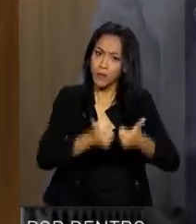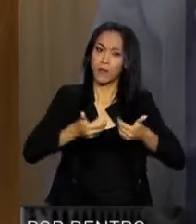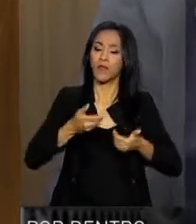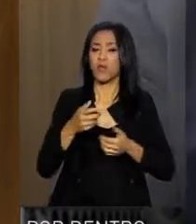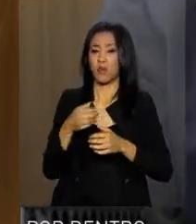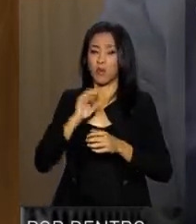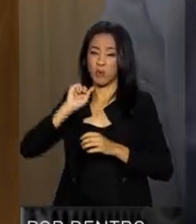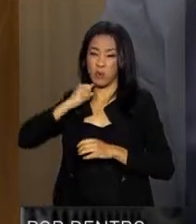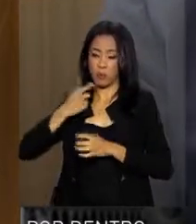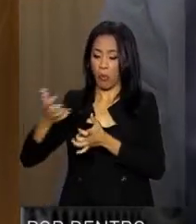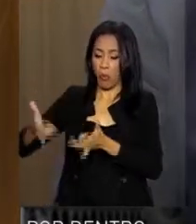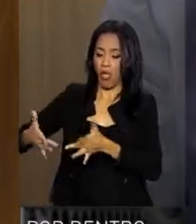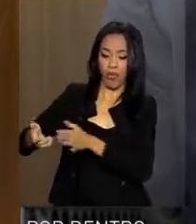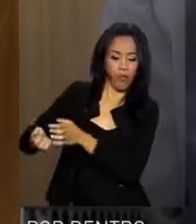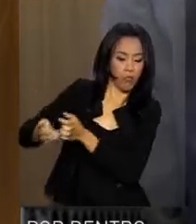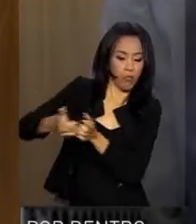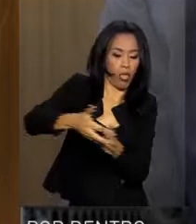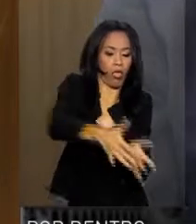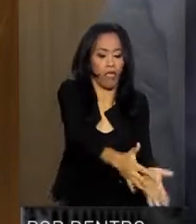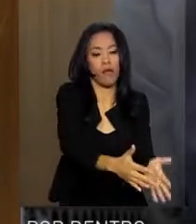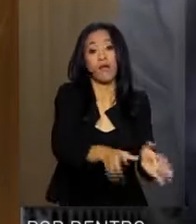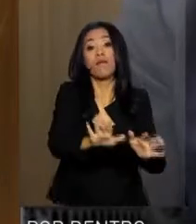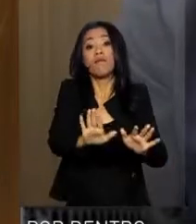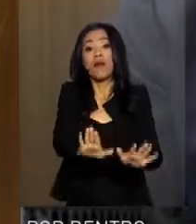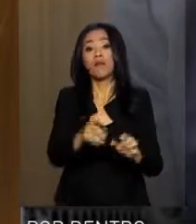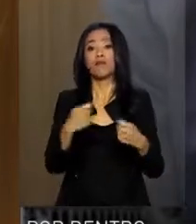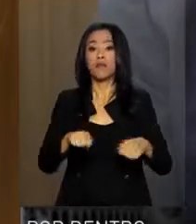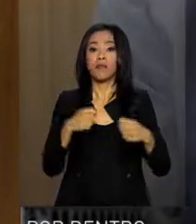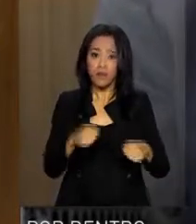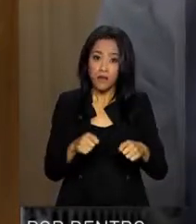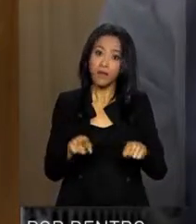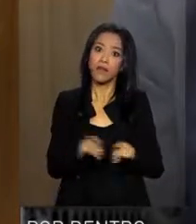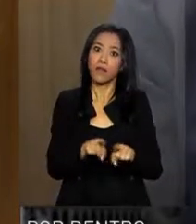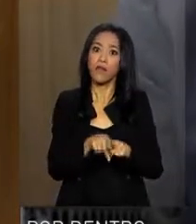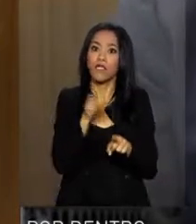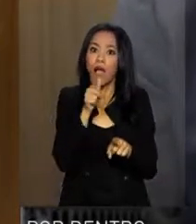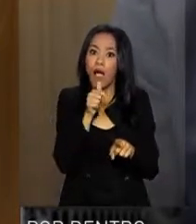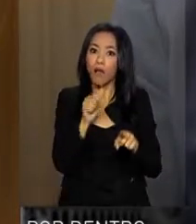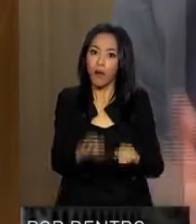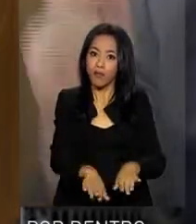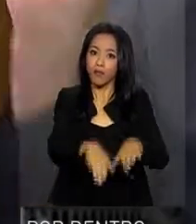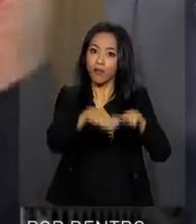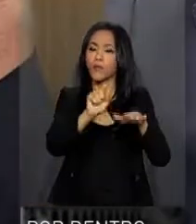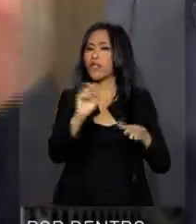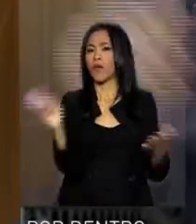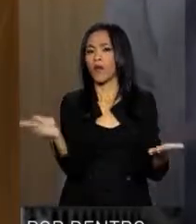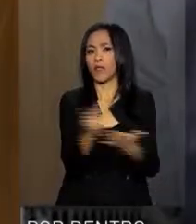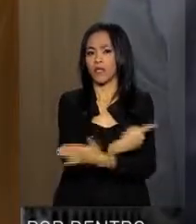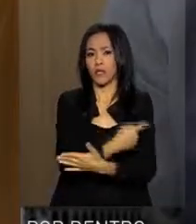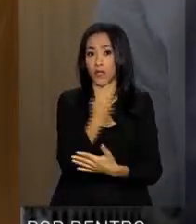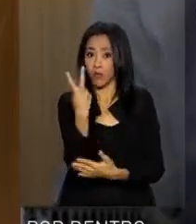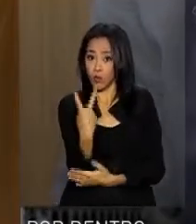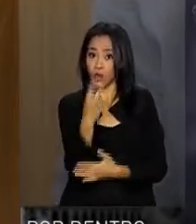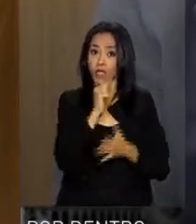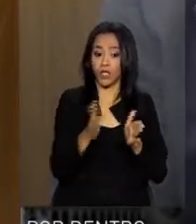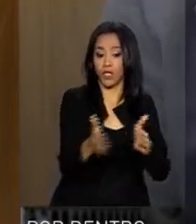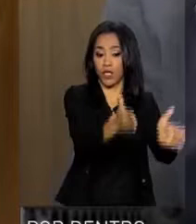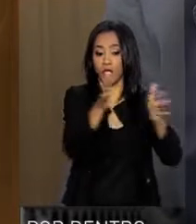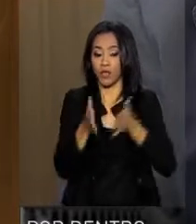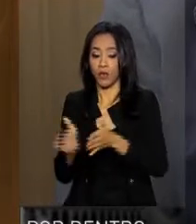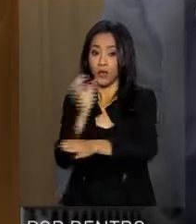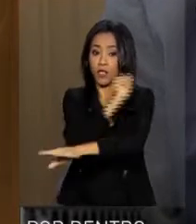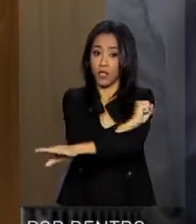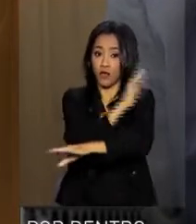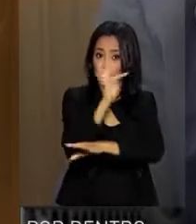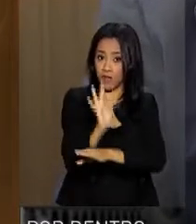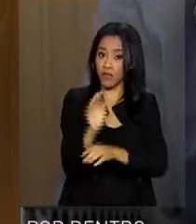jogado in natura mas precisa também de quantidade de água o que estava acontecendo com são francisco e do parnaíba é que nós